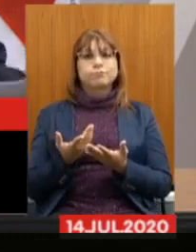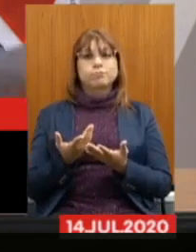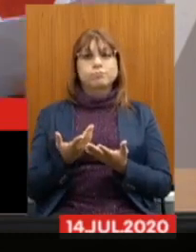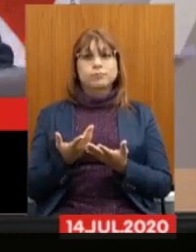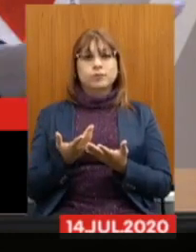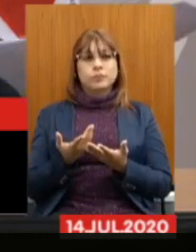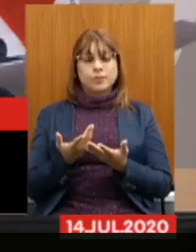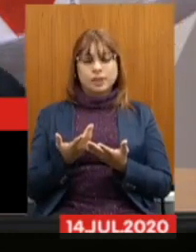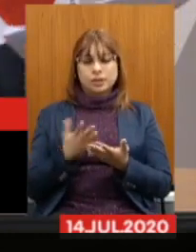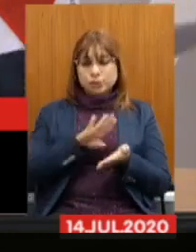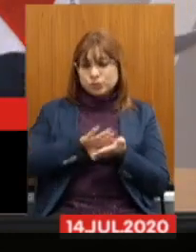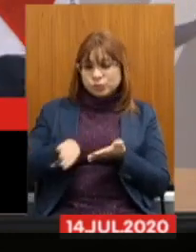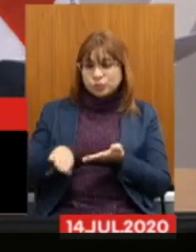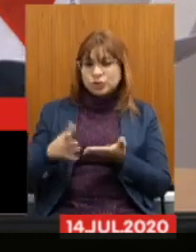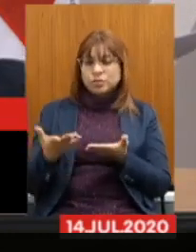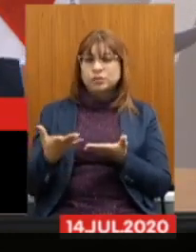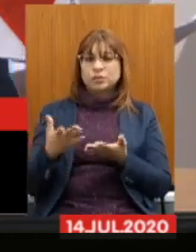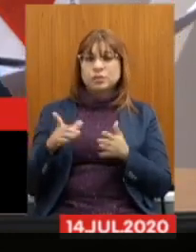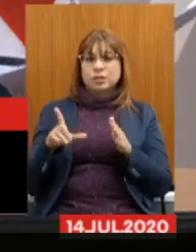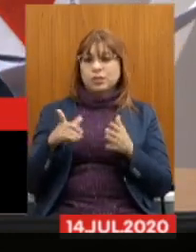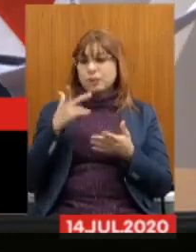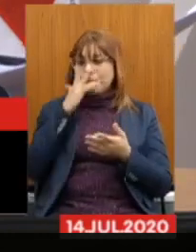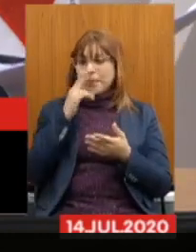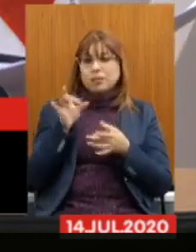abdicando de direitos como da Lei Candir,